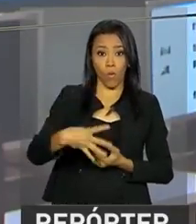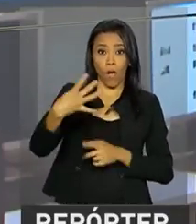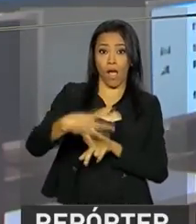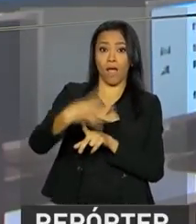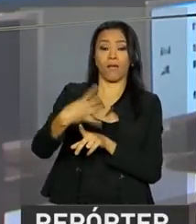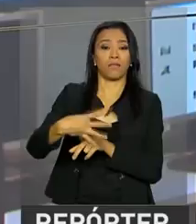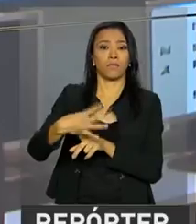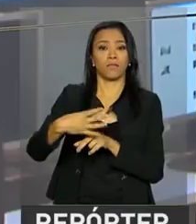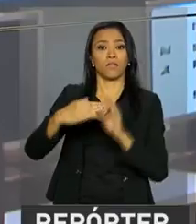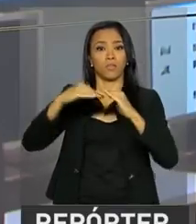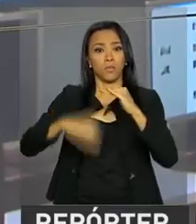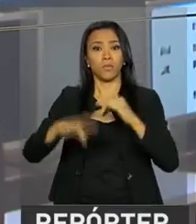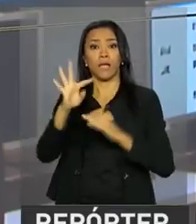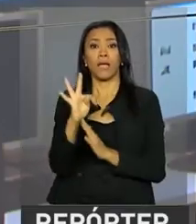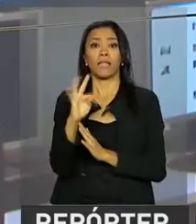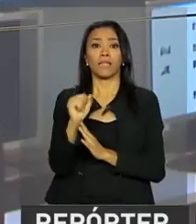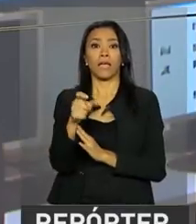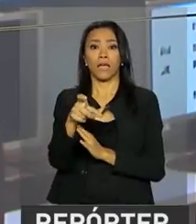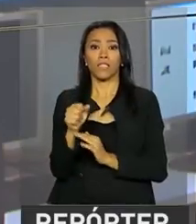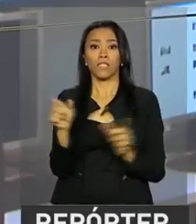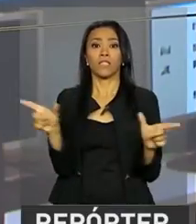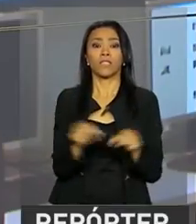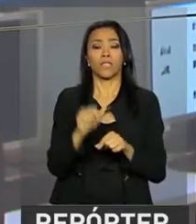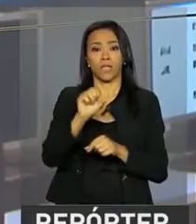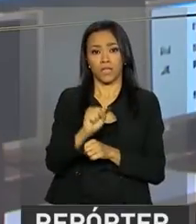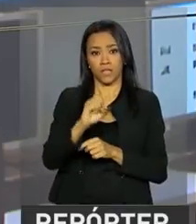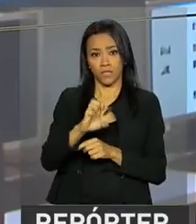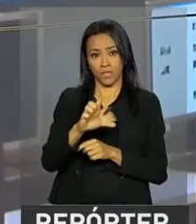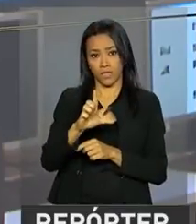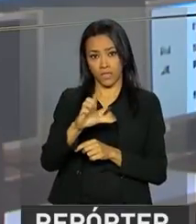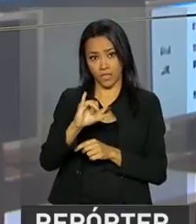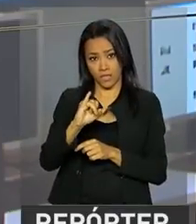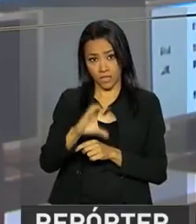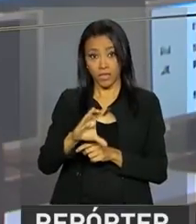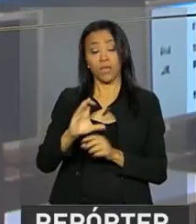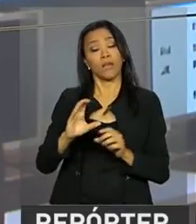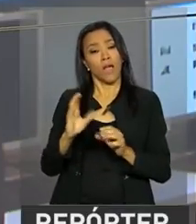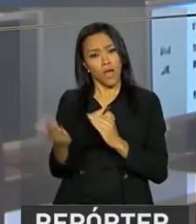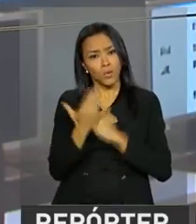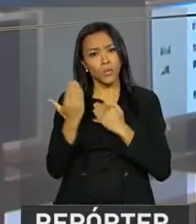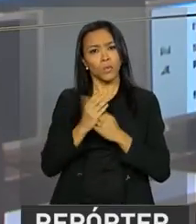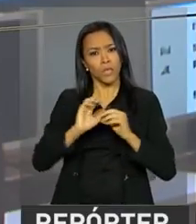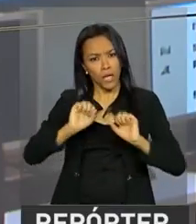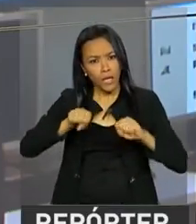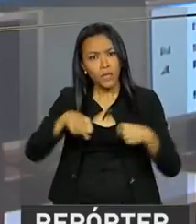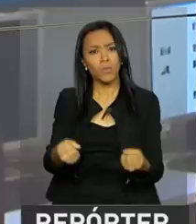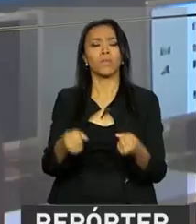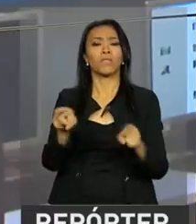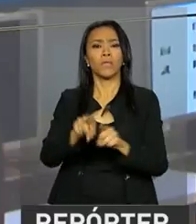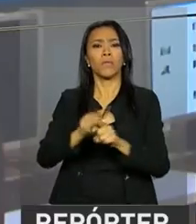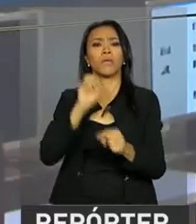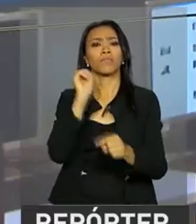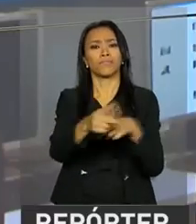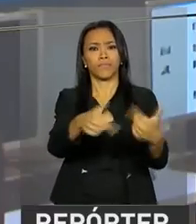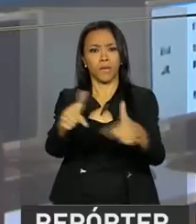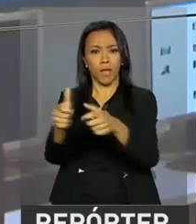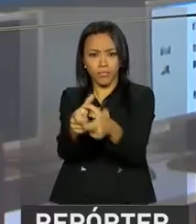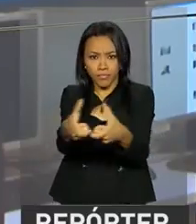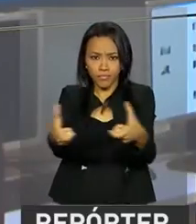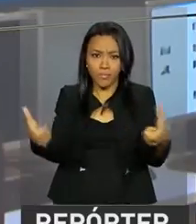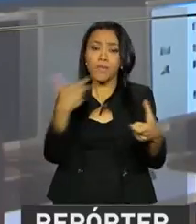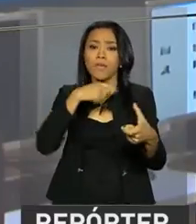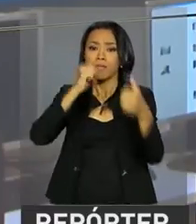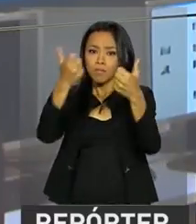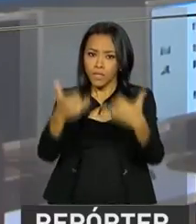taxa básica de juros a selic deve ajudar na retomada do crescimento do país e também na criação de empregos quem explica presente ao